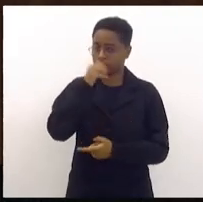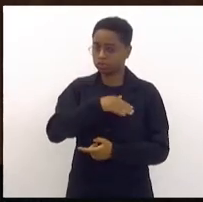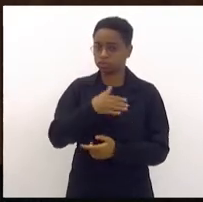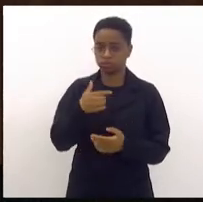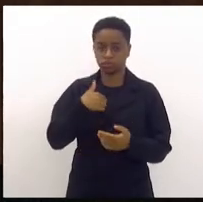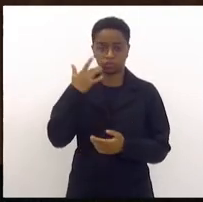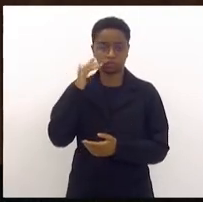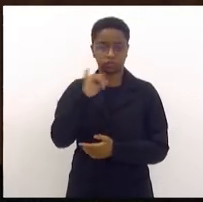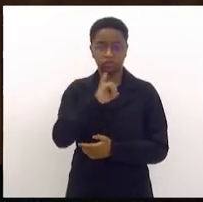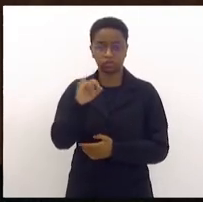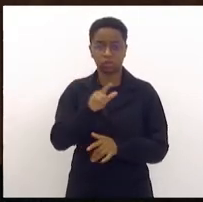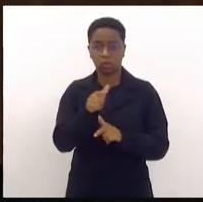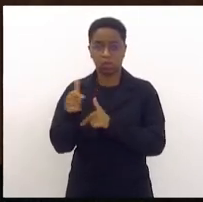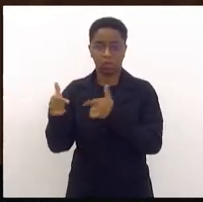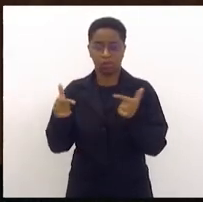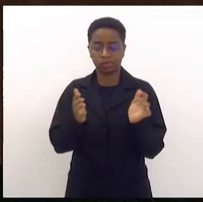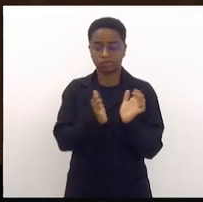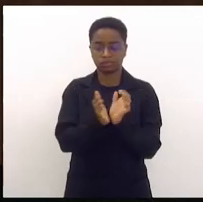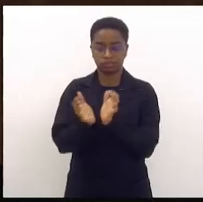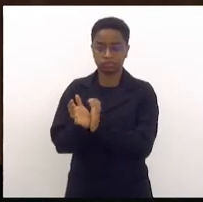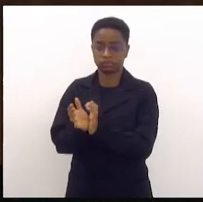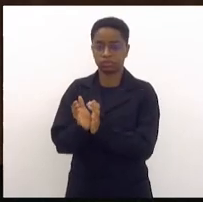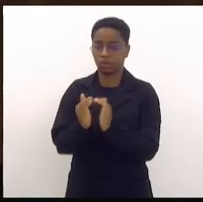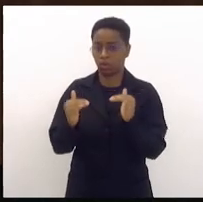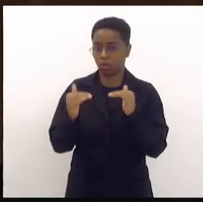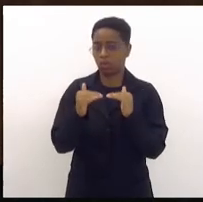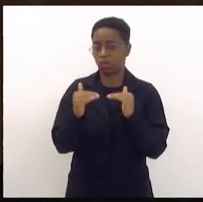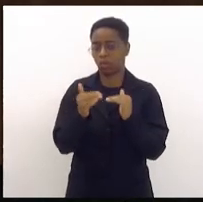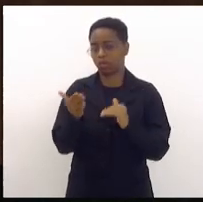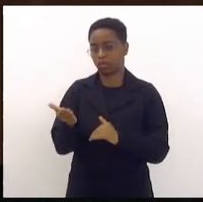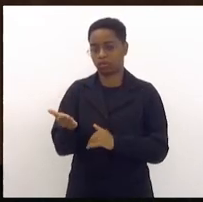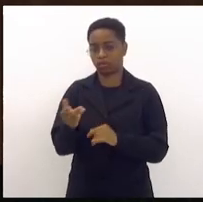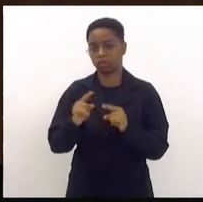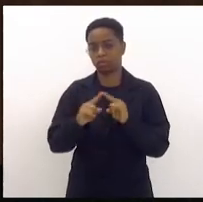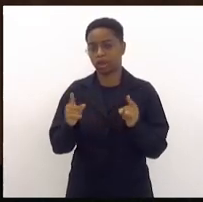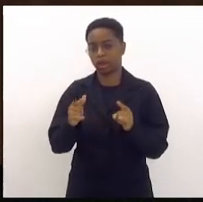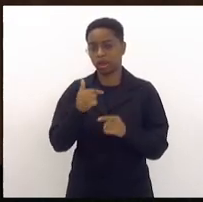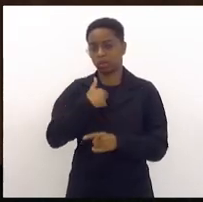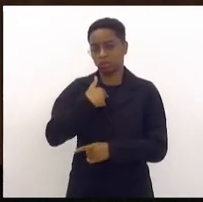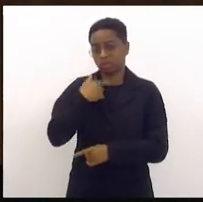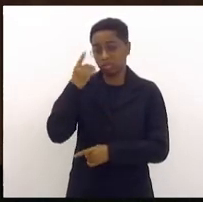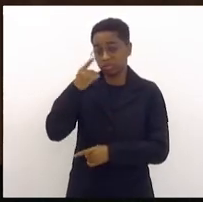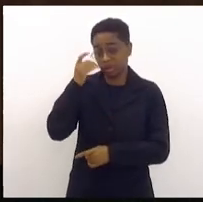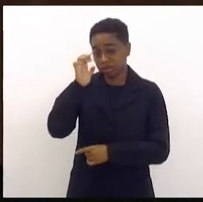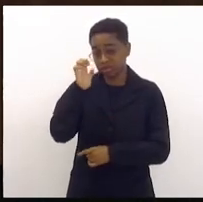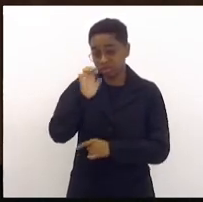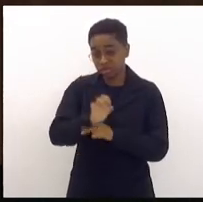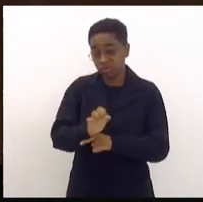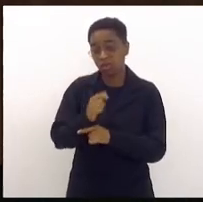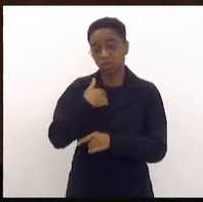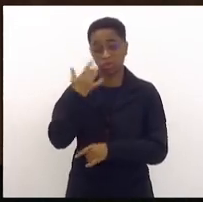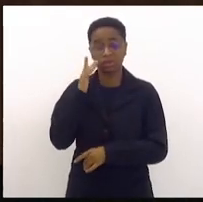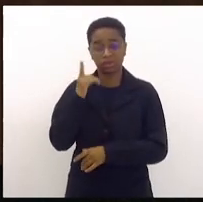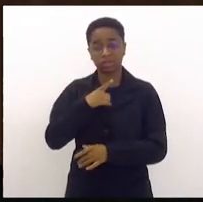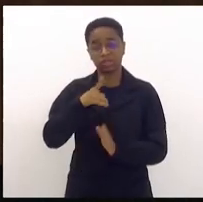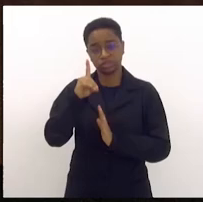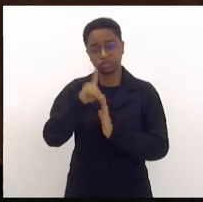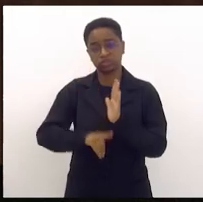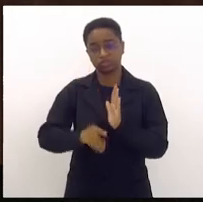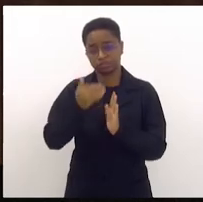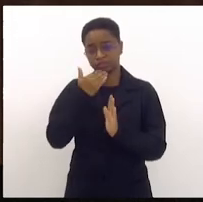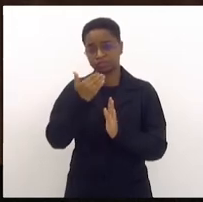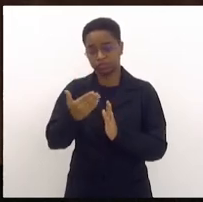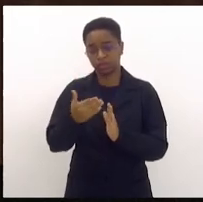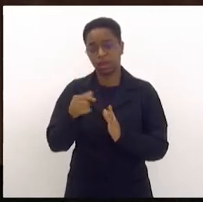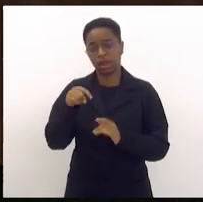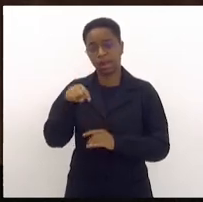se as outras bancadas dos demais estados concordam com isso. Agora, eu, como deputado estadual, eu acho que nós temos o direito de solicitar à bancada do